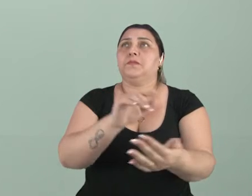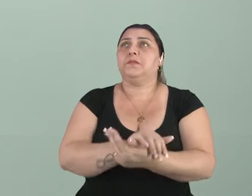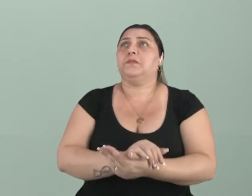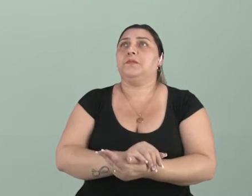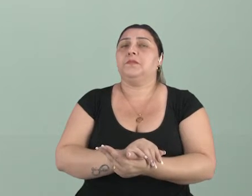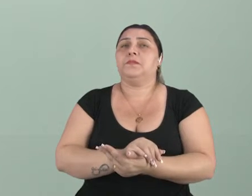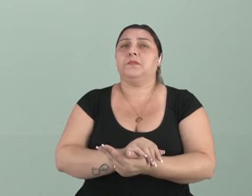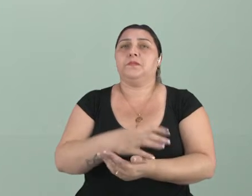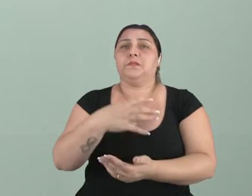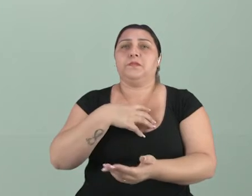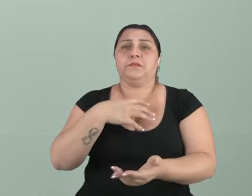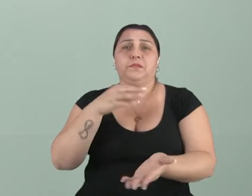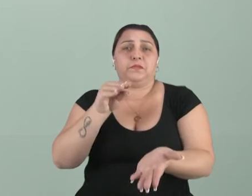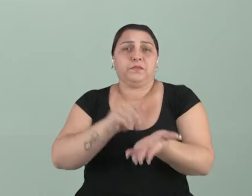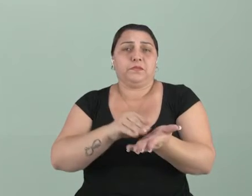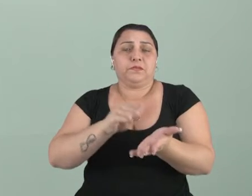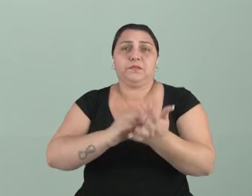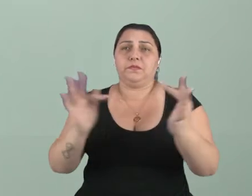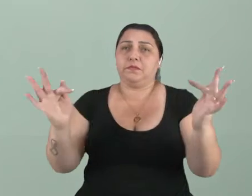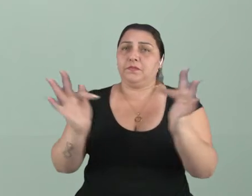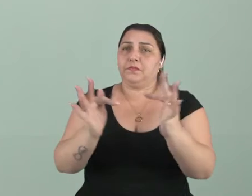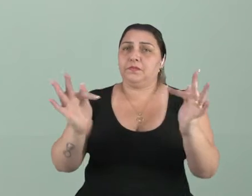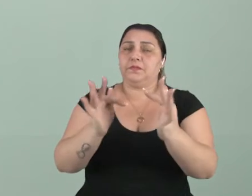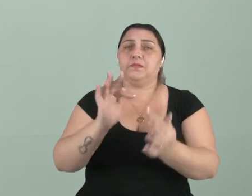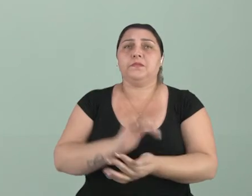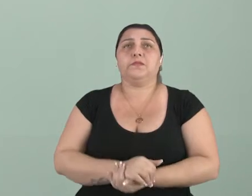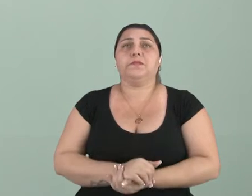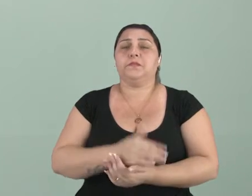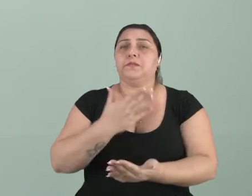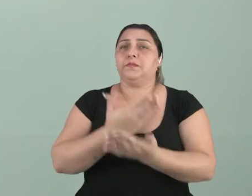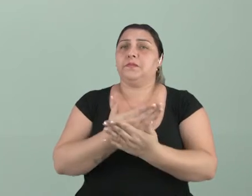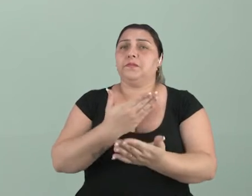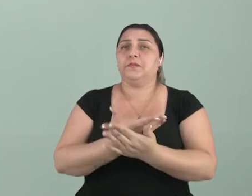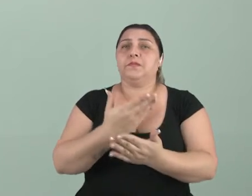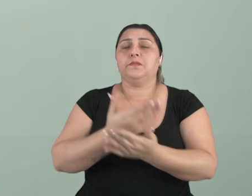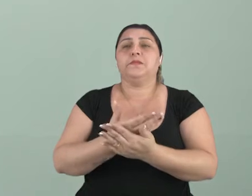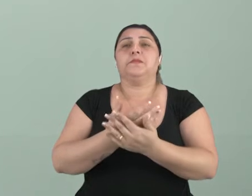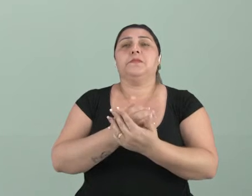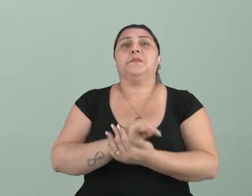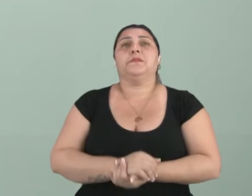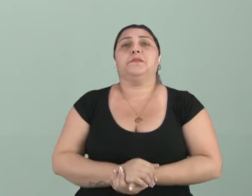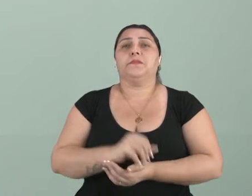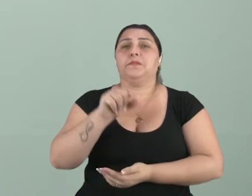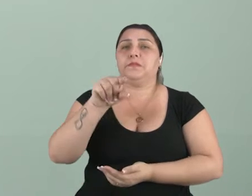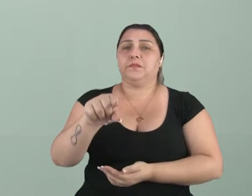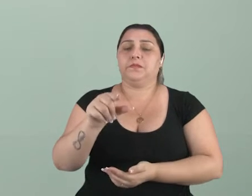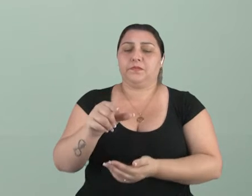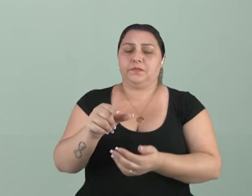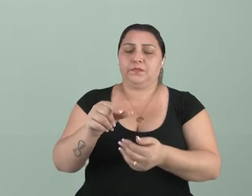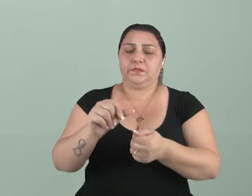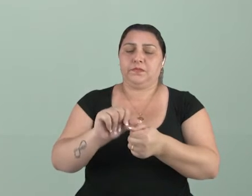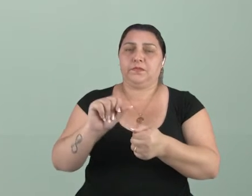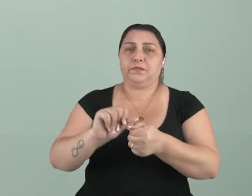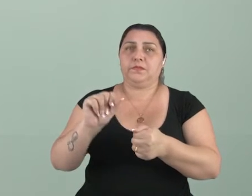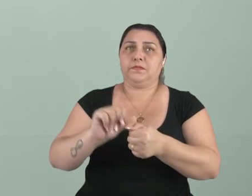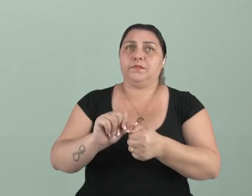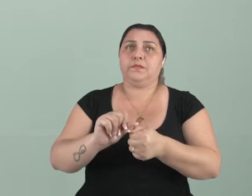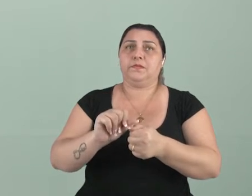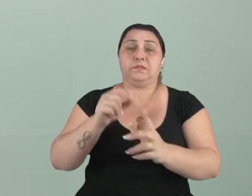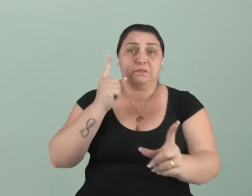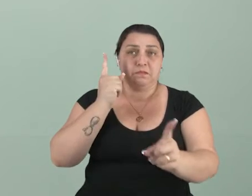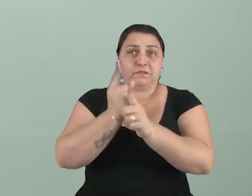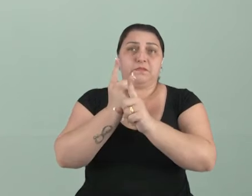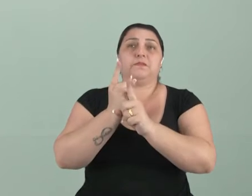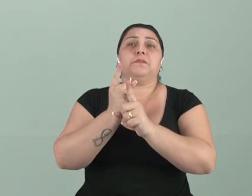ao estudar a definição, vocês vão fazer a identificação do coeficiente